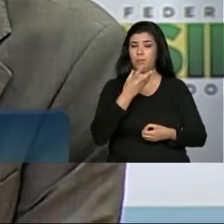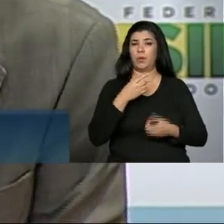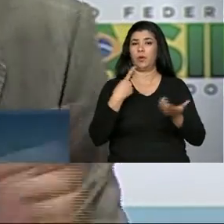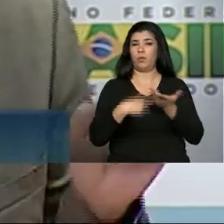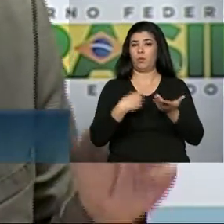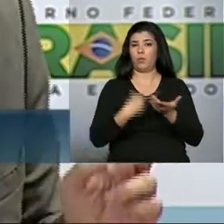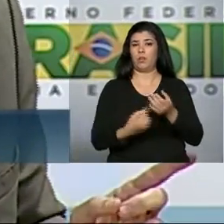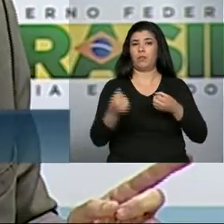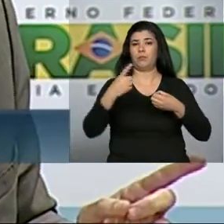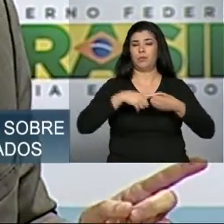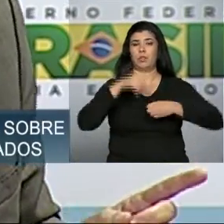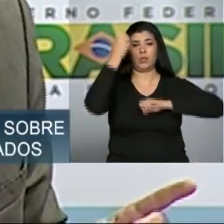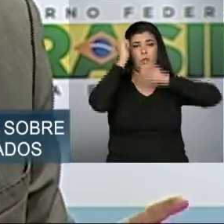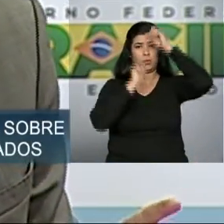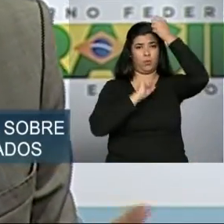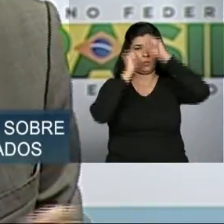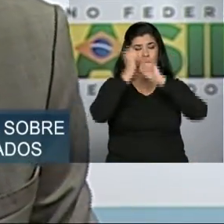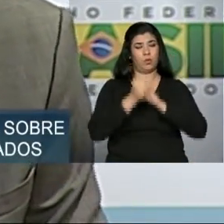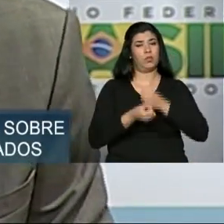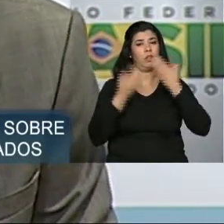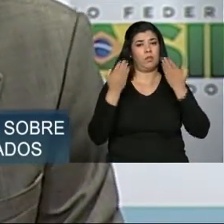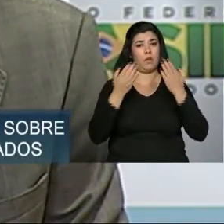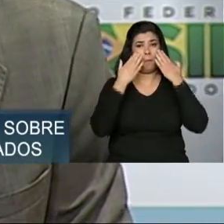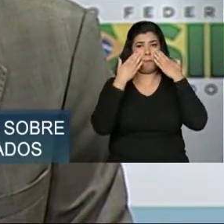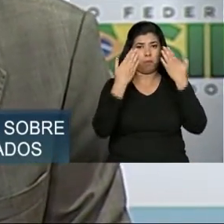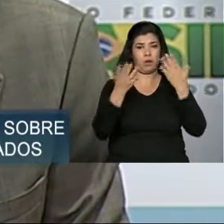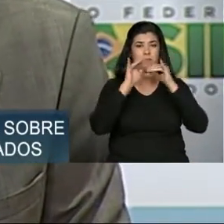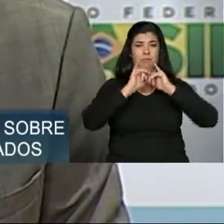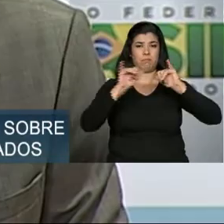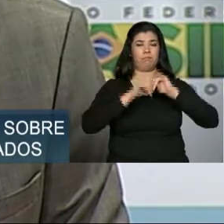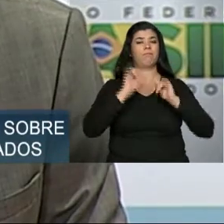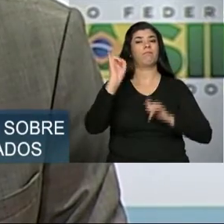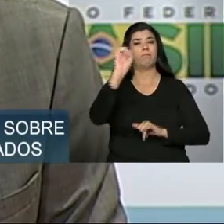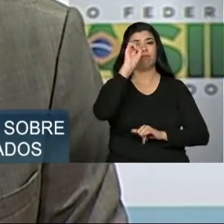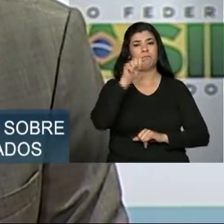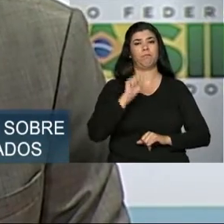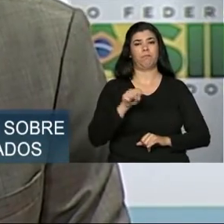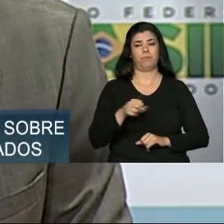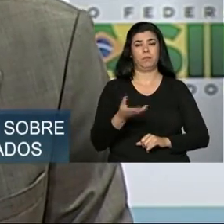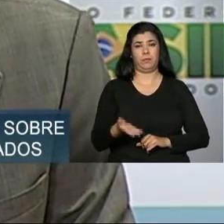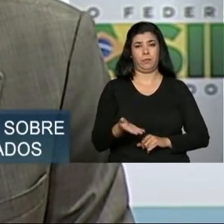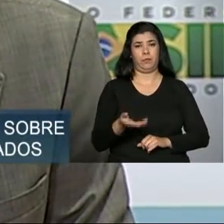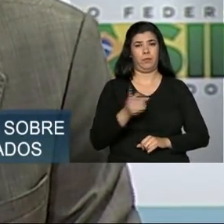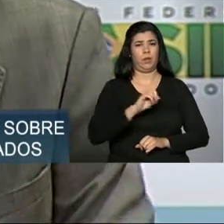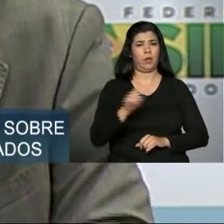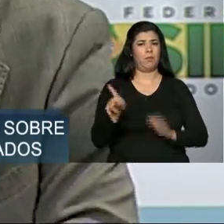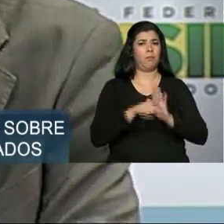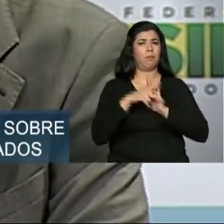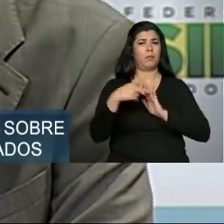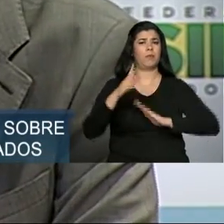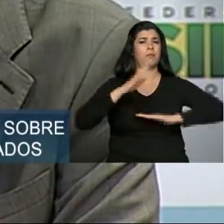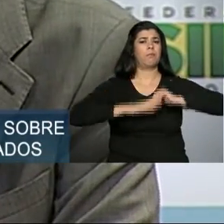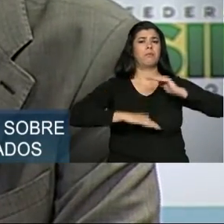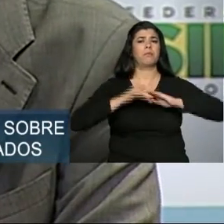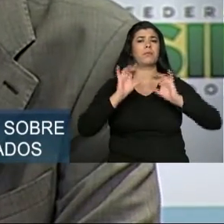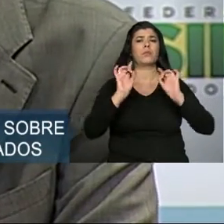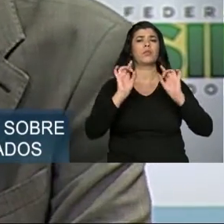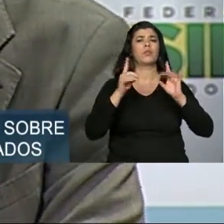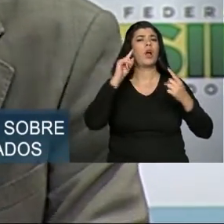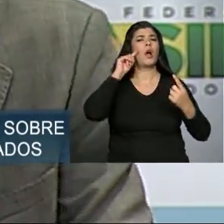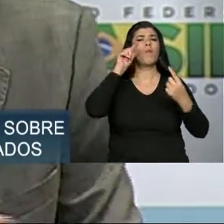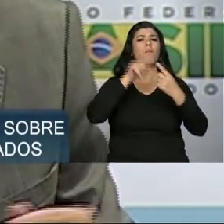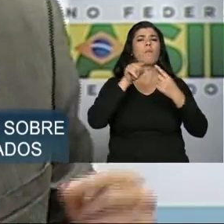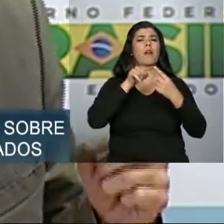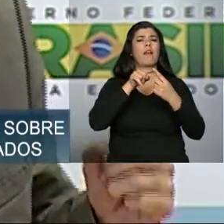de alimentos. Esse dado que a Michelle apresentou, ele é muito importante. Não se trata apenas de praticamente ter atingido a